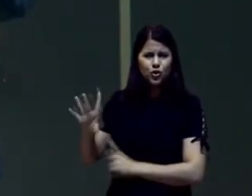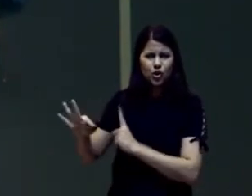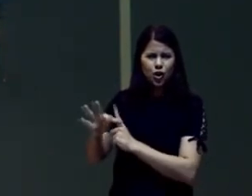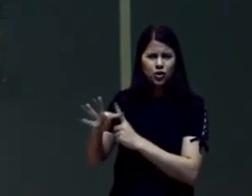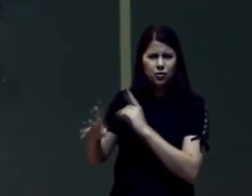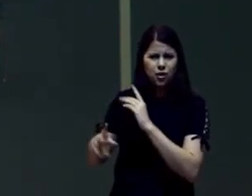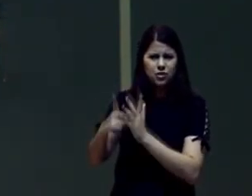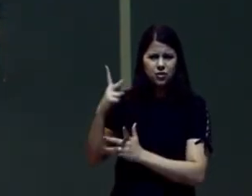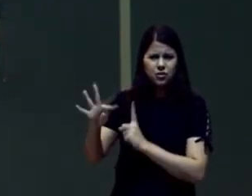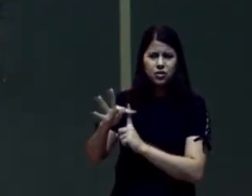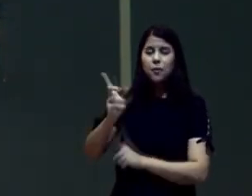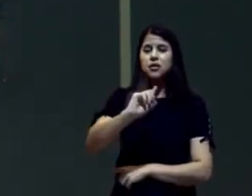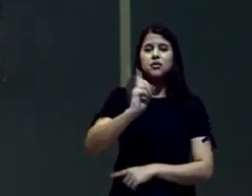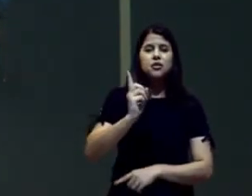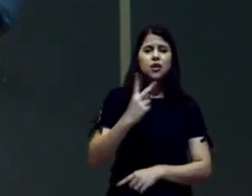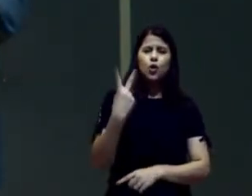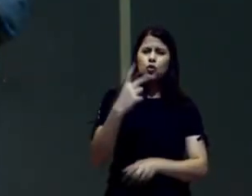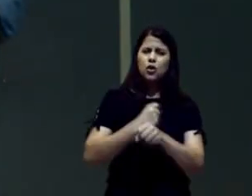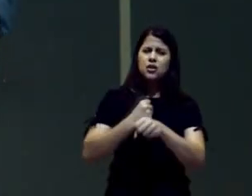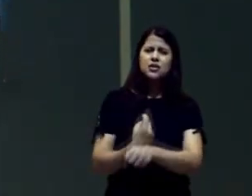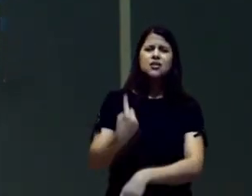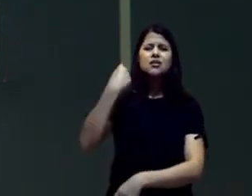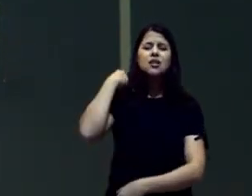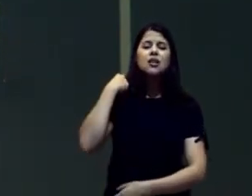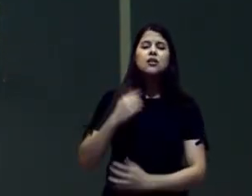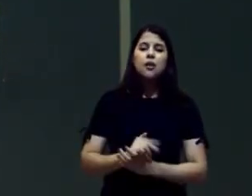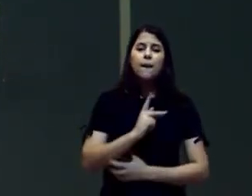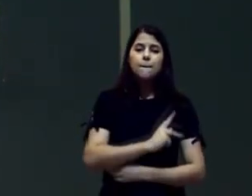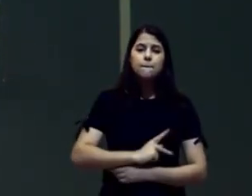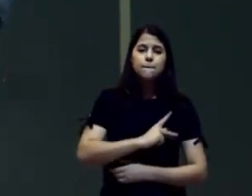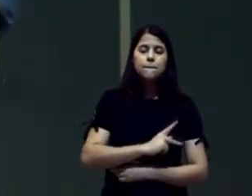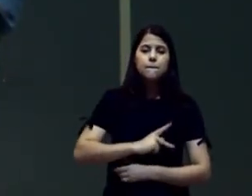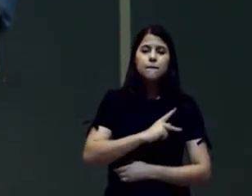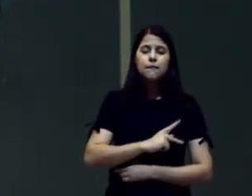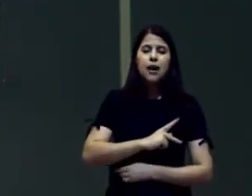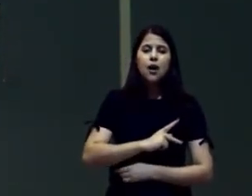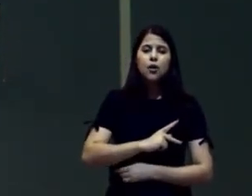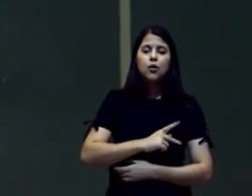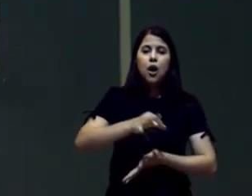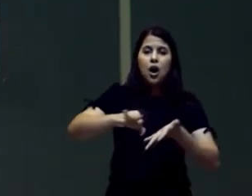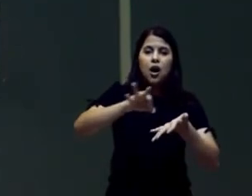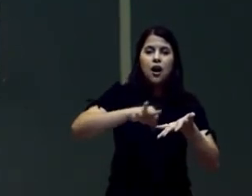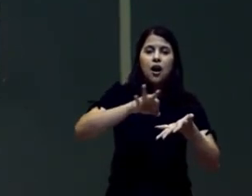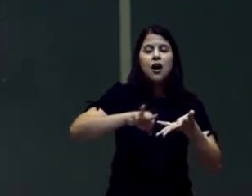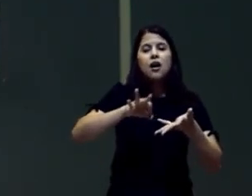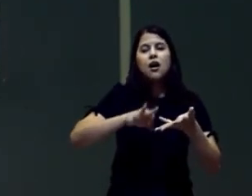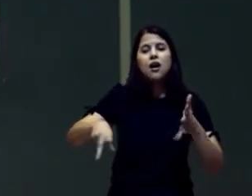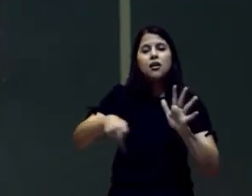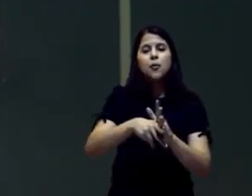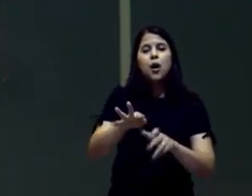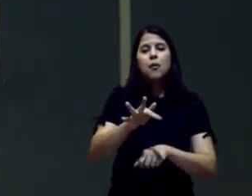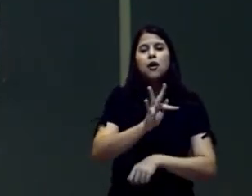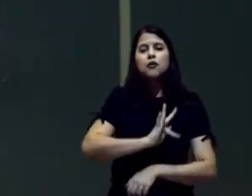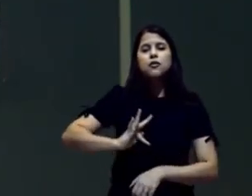menos 2, 3 anos antes dessa carta, Paulo escreveu a carta aos Filipenses. E ali ele faz uma afirmação sobre Timóteo que me